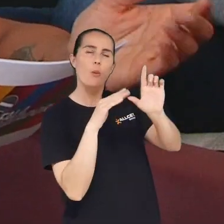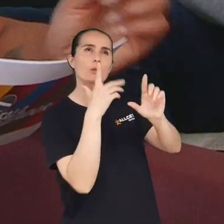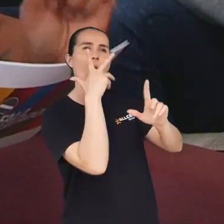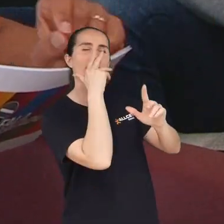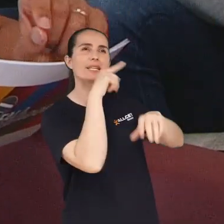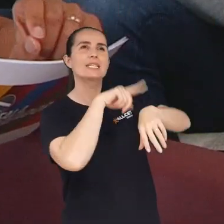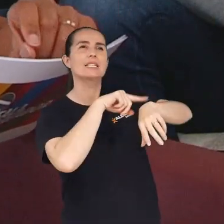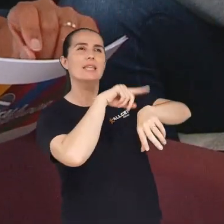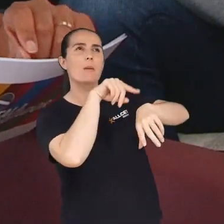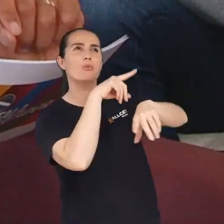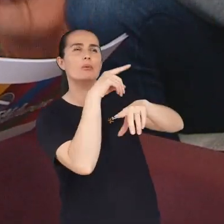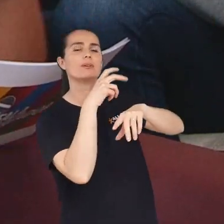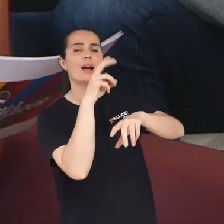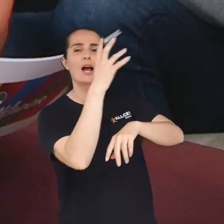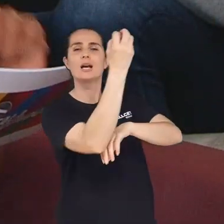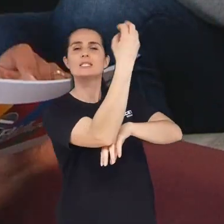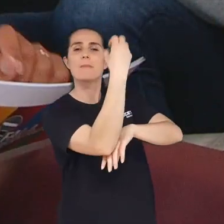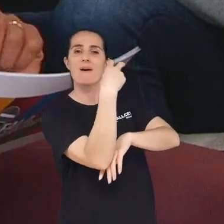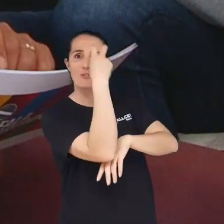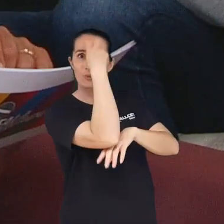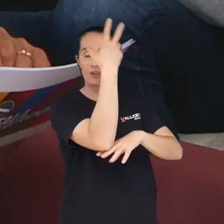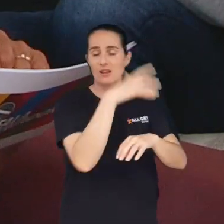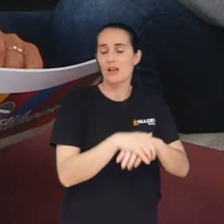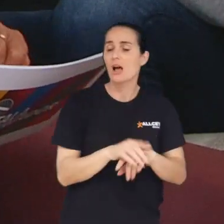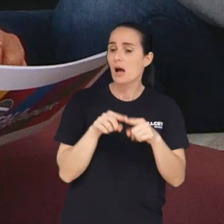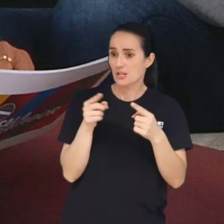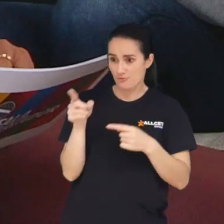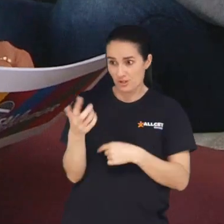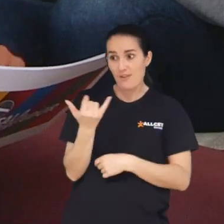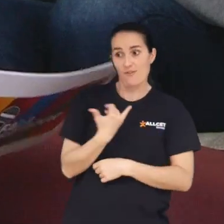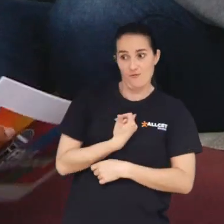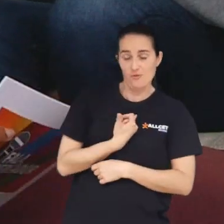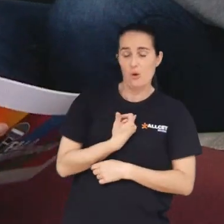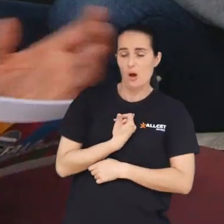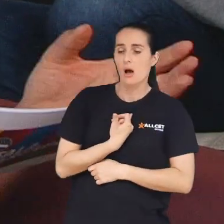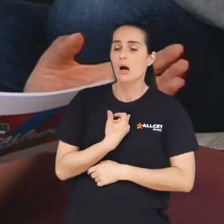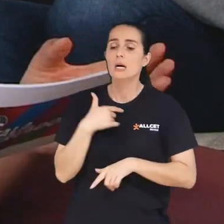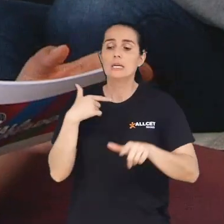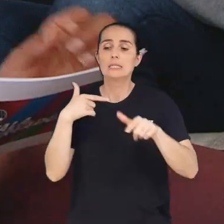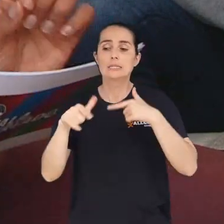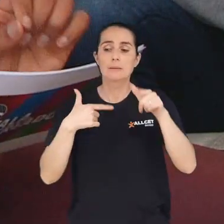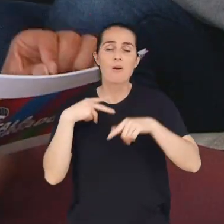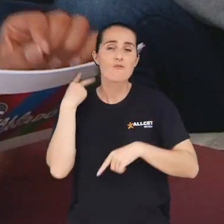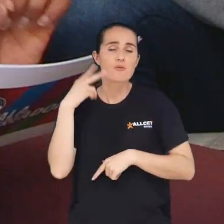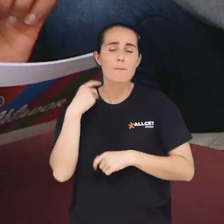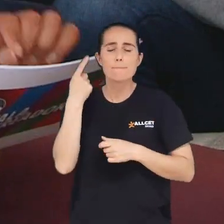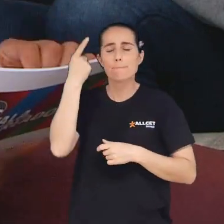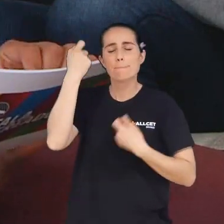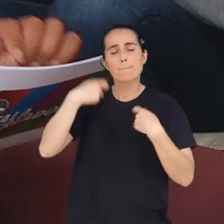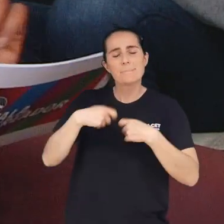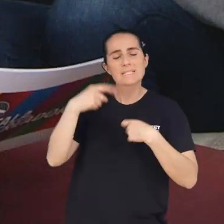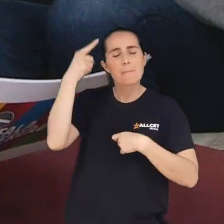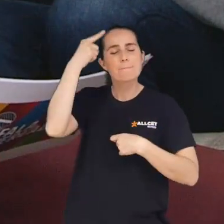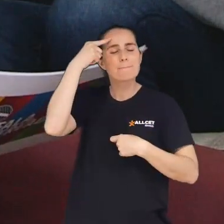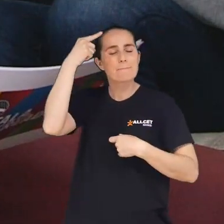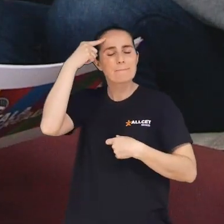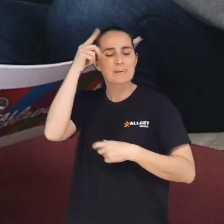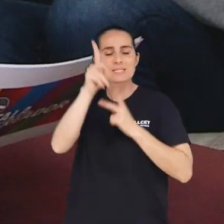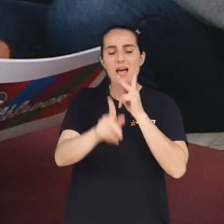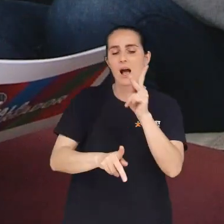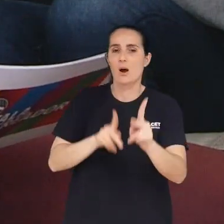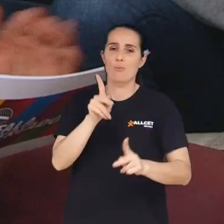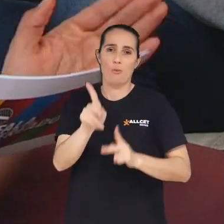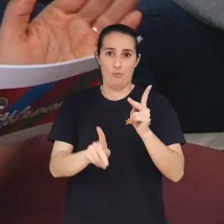você, o trabalho de vereador deve ser feito e pensado na população de coração aberto, pois somos passíveis a